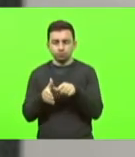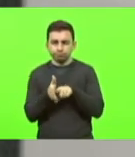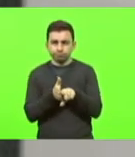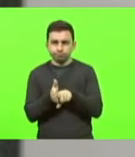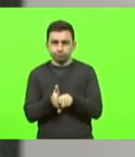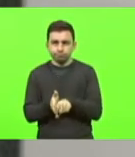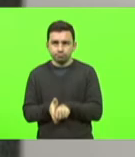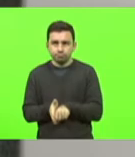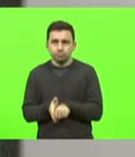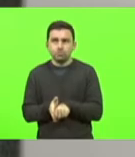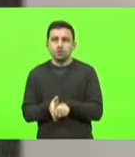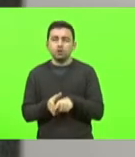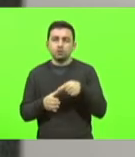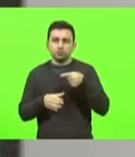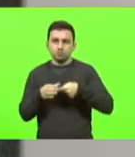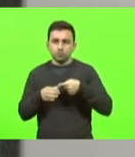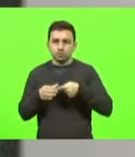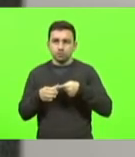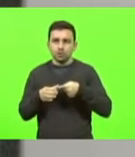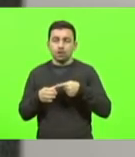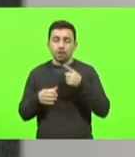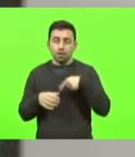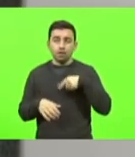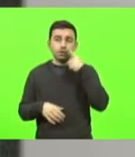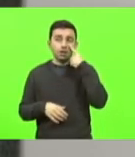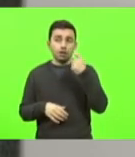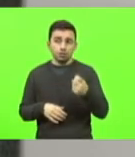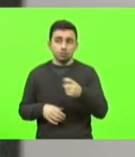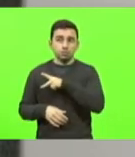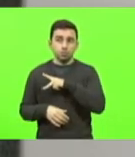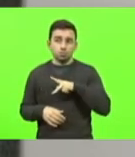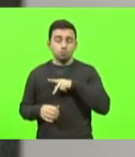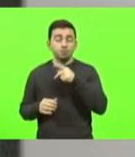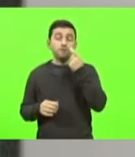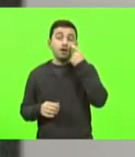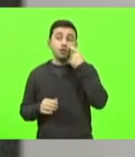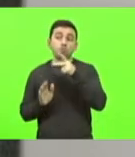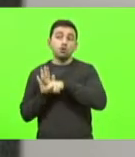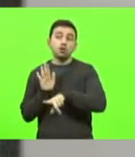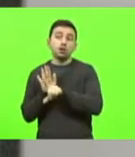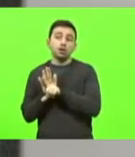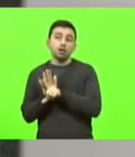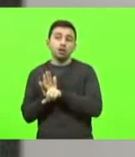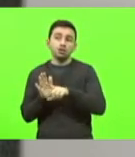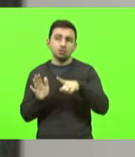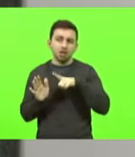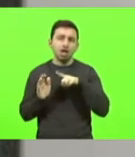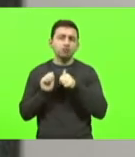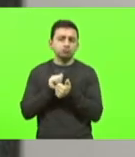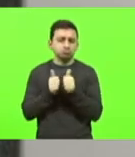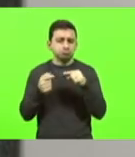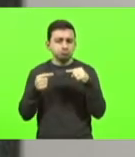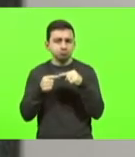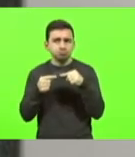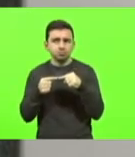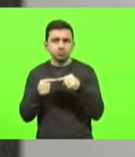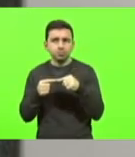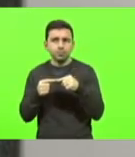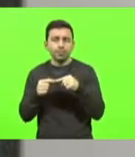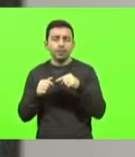do interesse público, verificando se o projeto de lei em foco possui adequação aos termos do